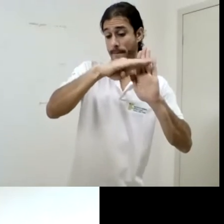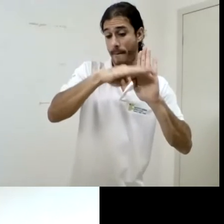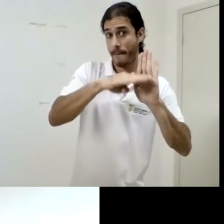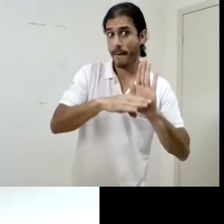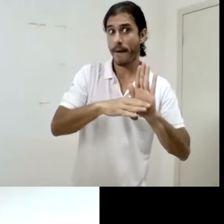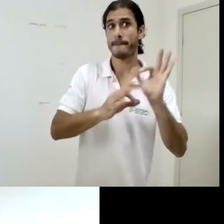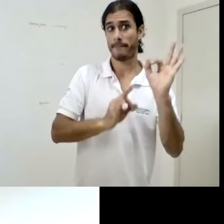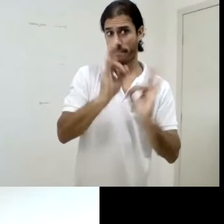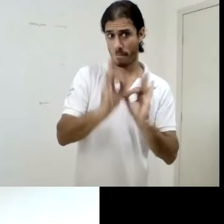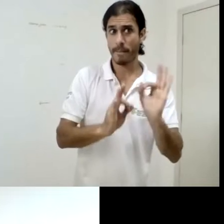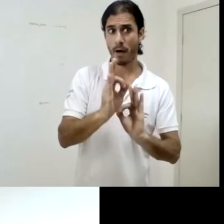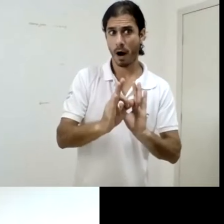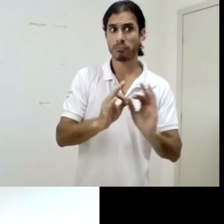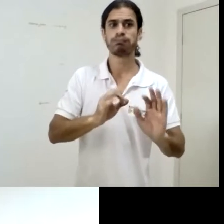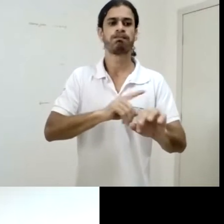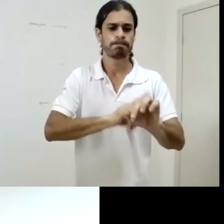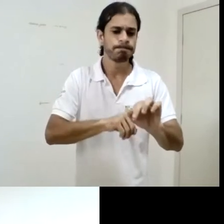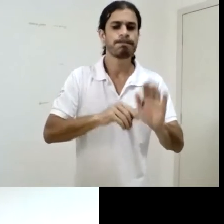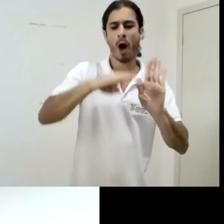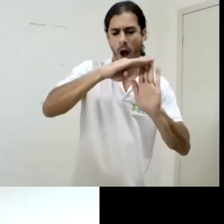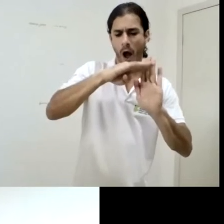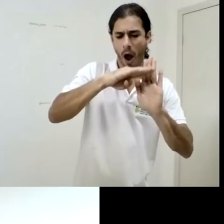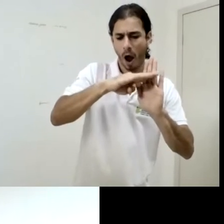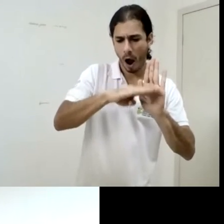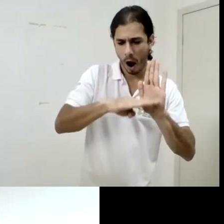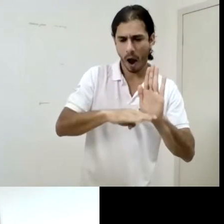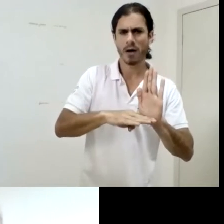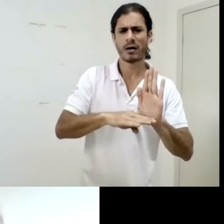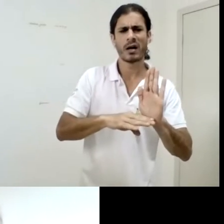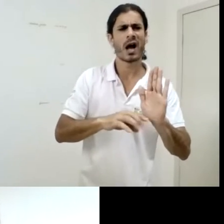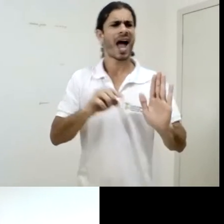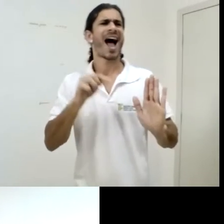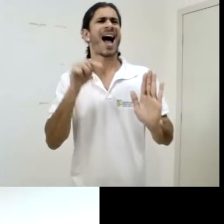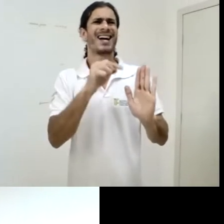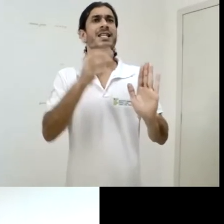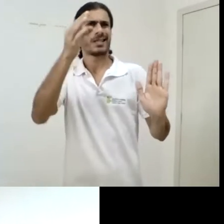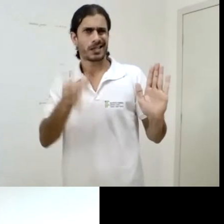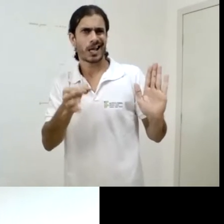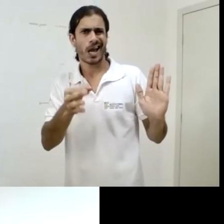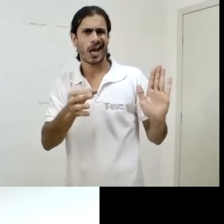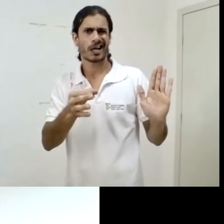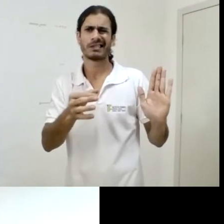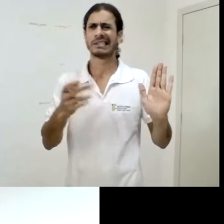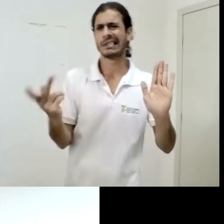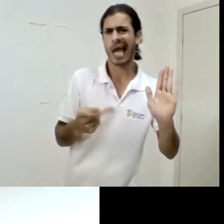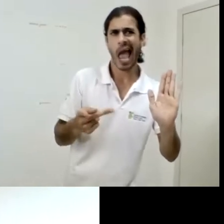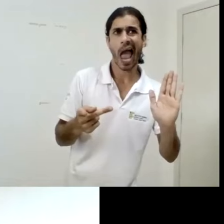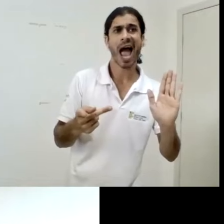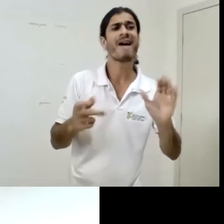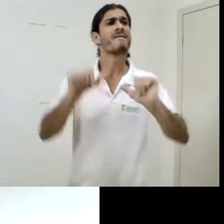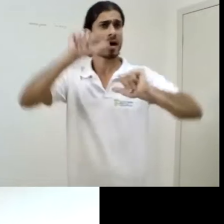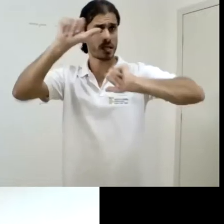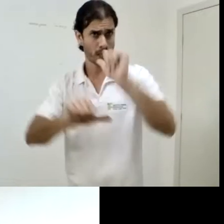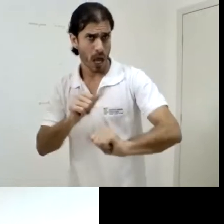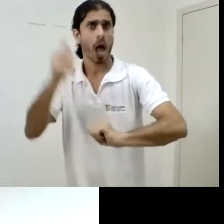deu certo, o não deu certo, o que não deu certo, a gente pode ressignificar essa experiência, pode fazer de novo, tentativas. Então,